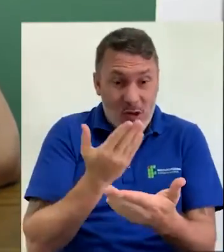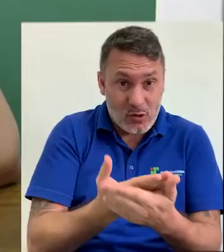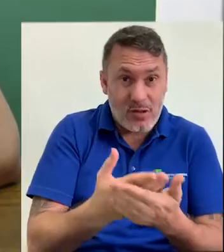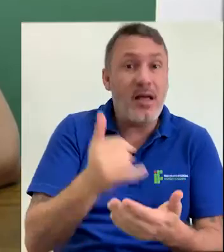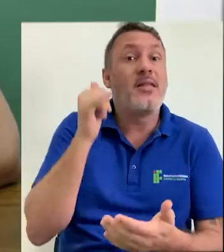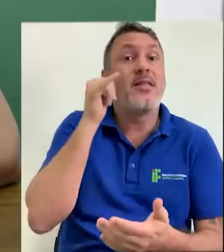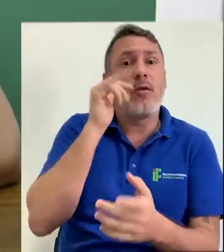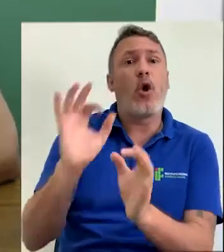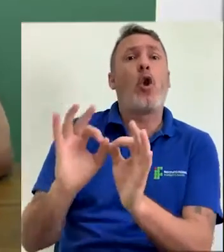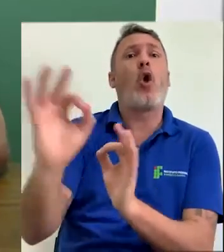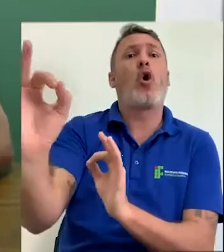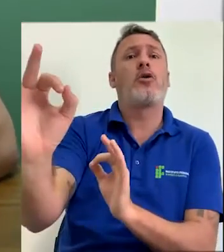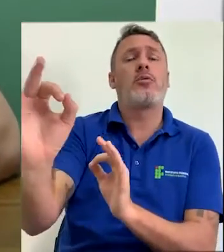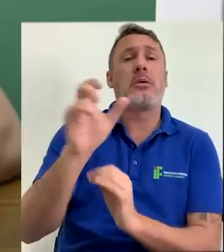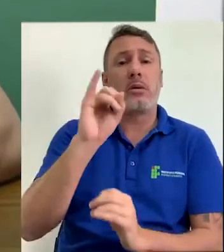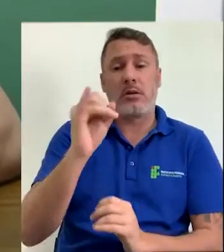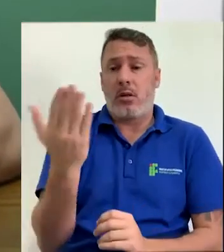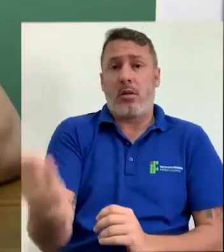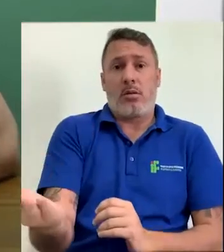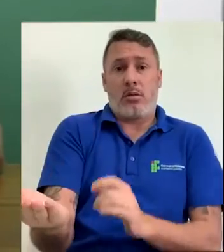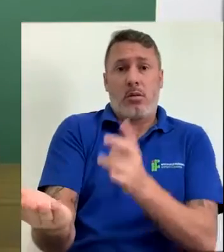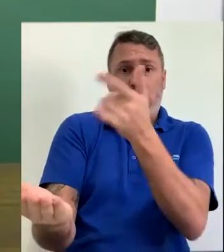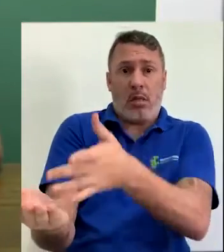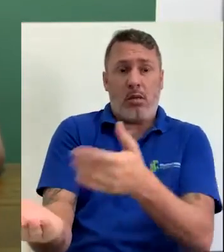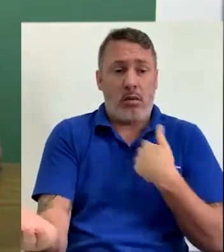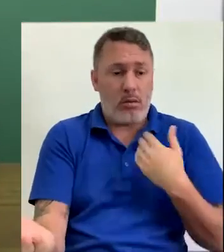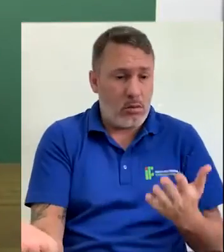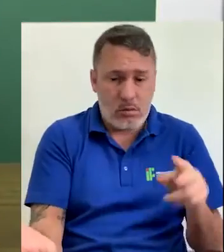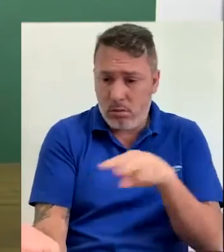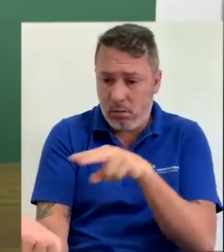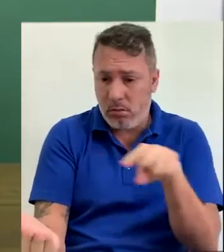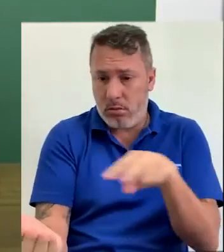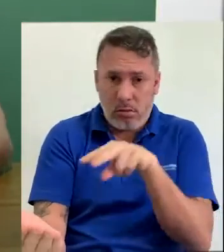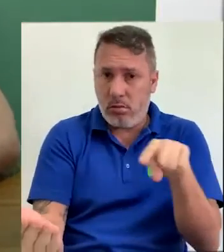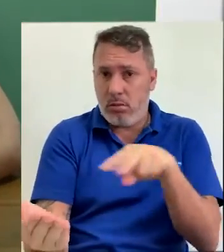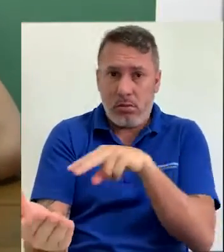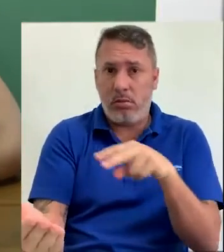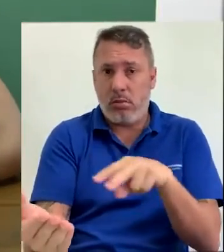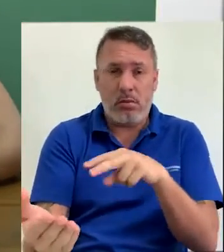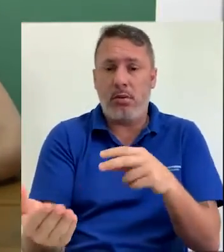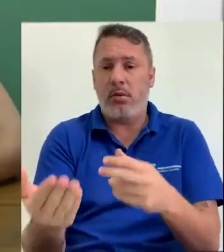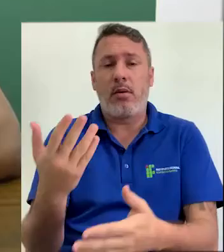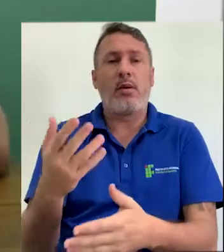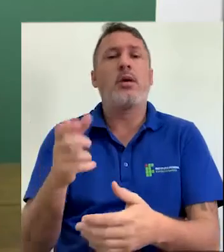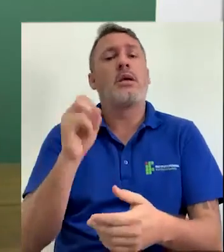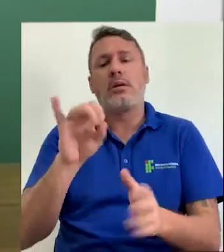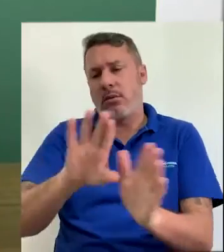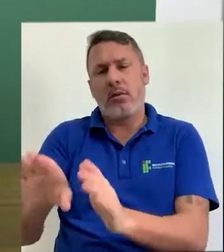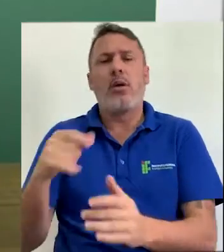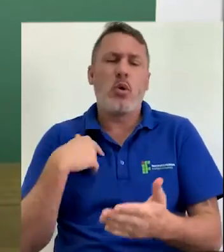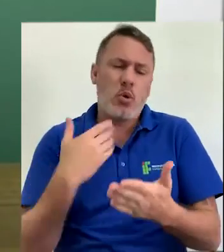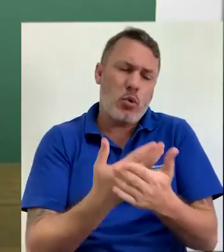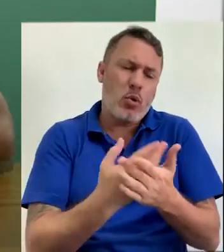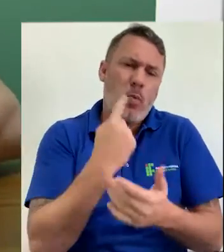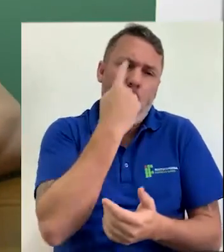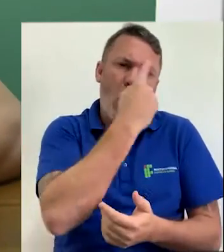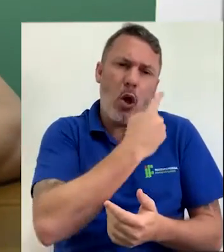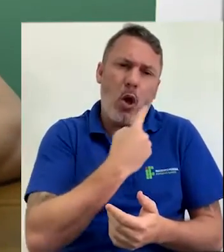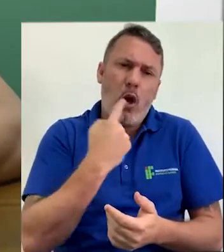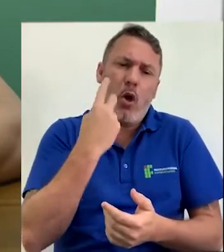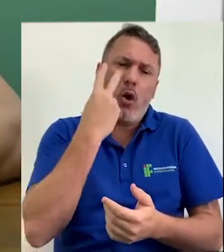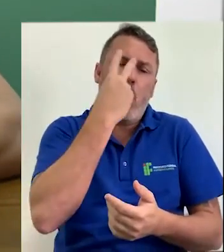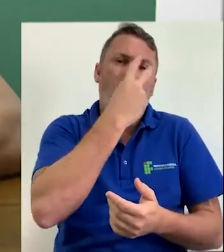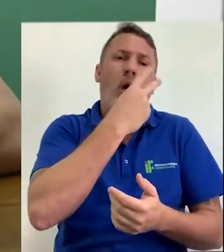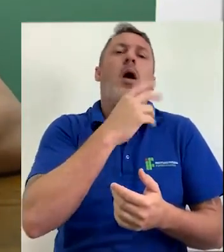esteja vendo. Concentra ali. Depois de 1 hora e meia, você vai lá e dá uma olhada em quem